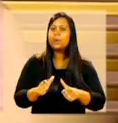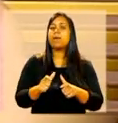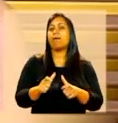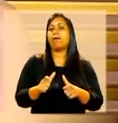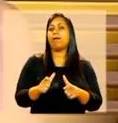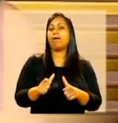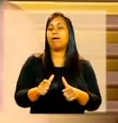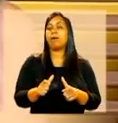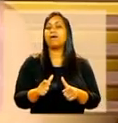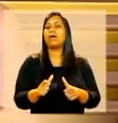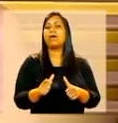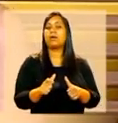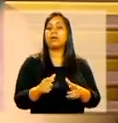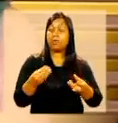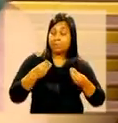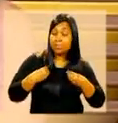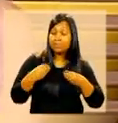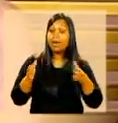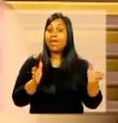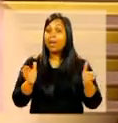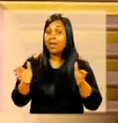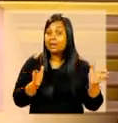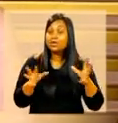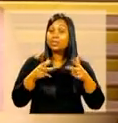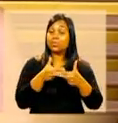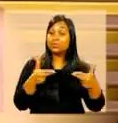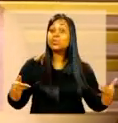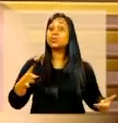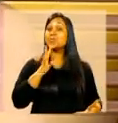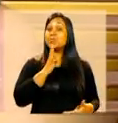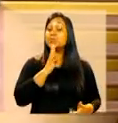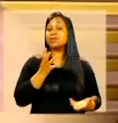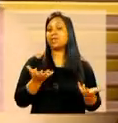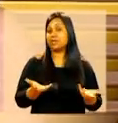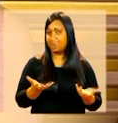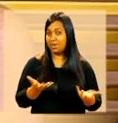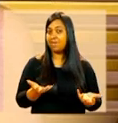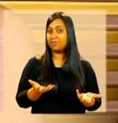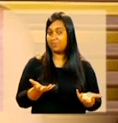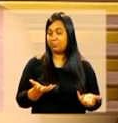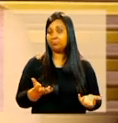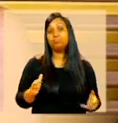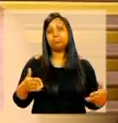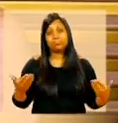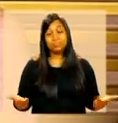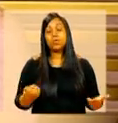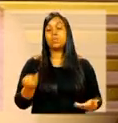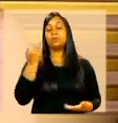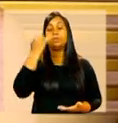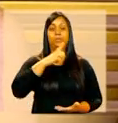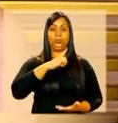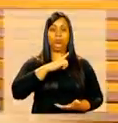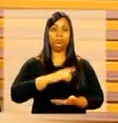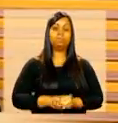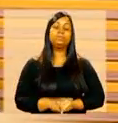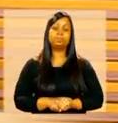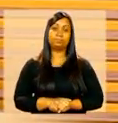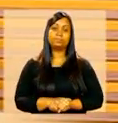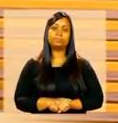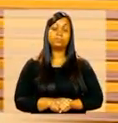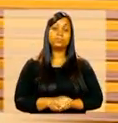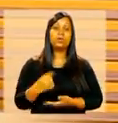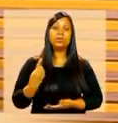seja que me dê acesso a tudo que eu quero conhecer, entendeu? Então, isso é muito importante. Já que a gente